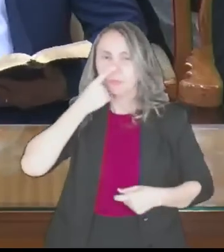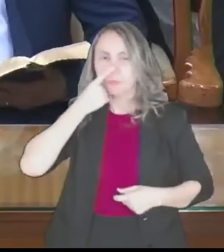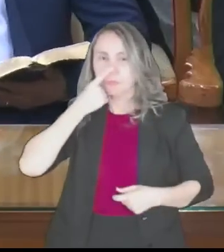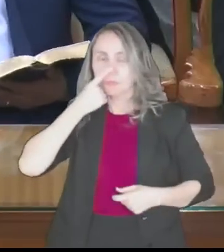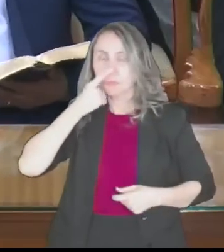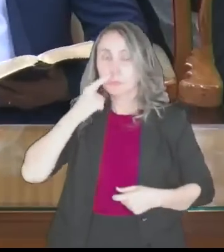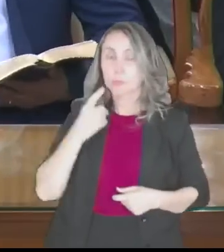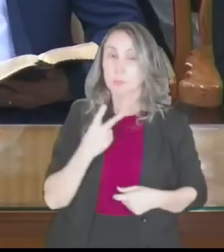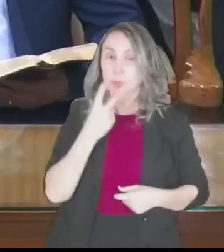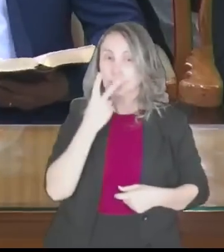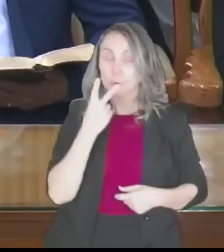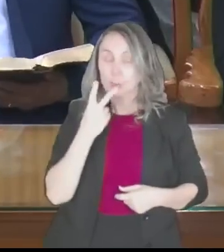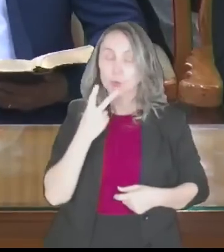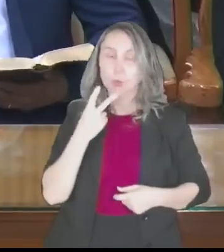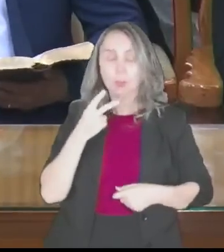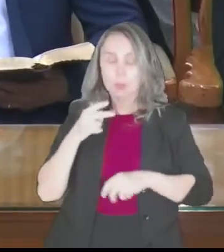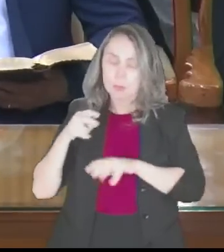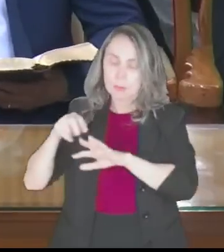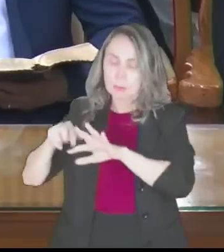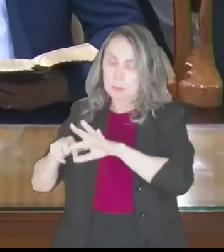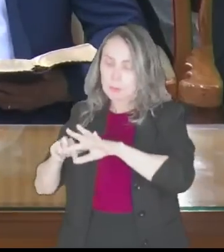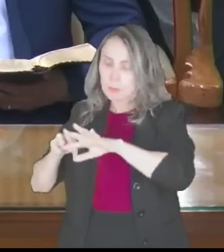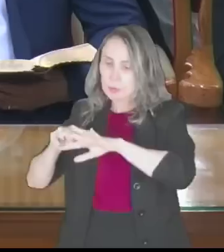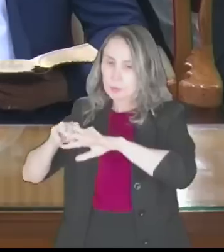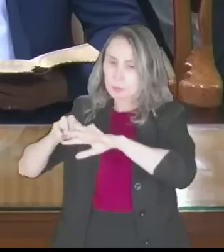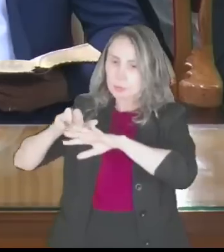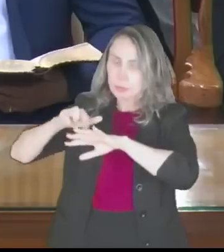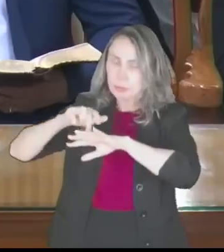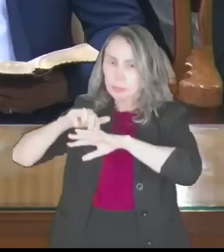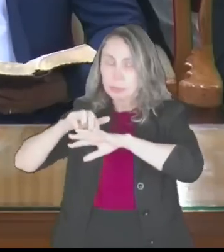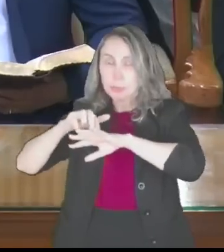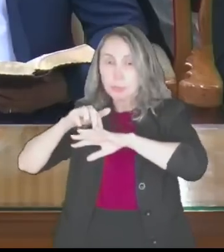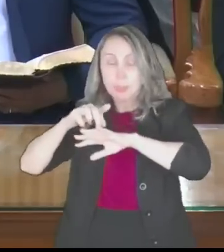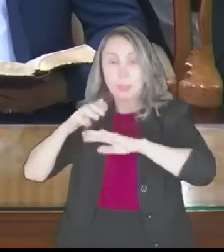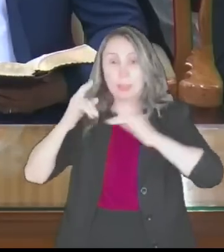o eirado. Era a câmara. Era a câmara.